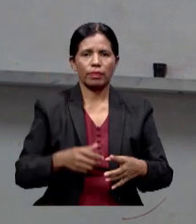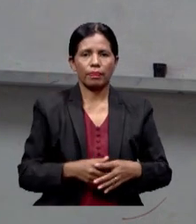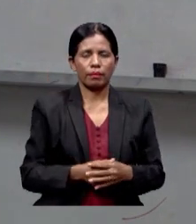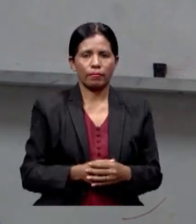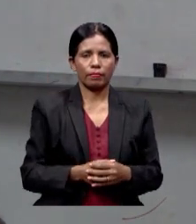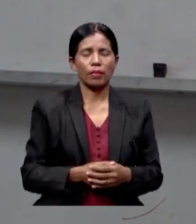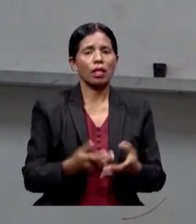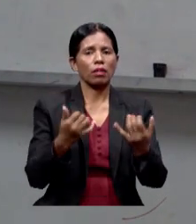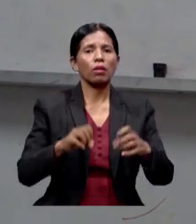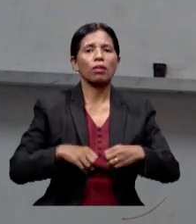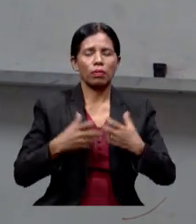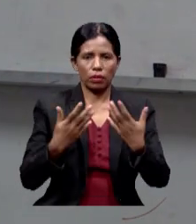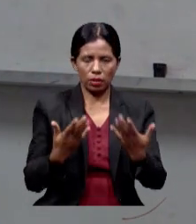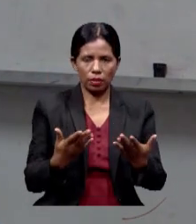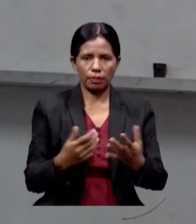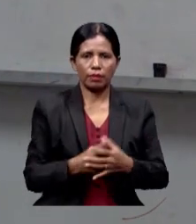Agora o insama